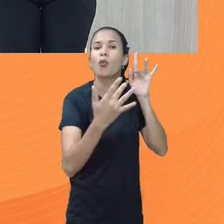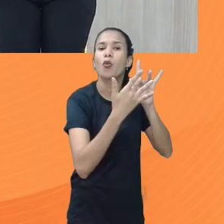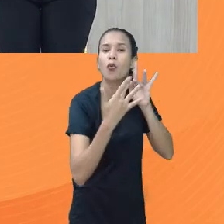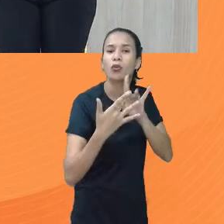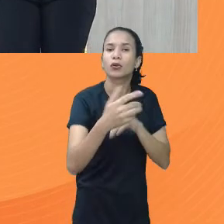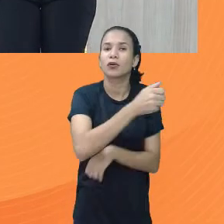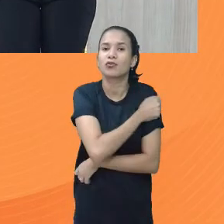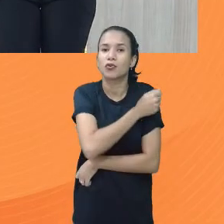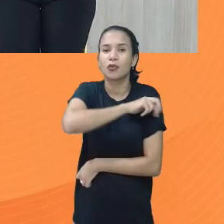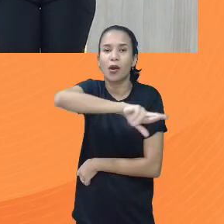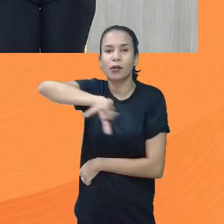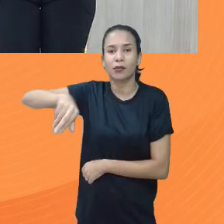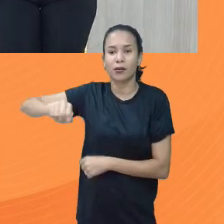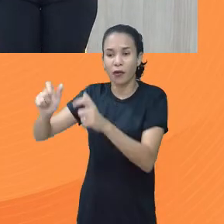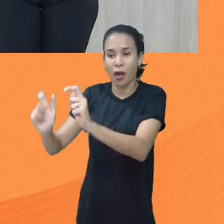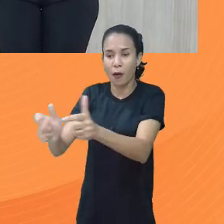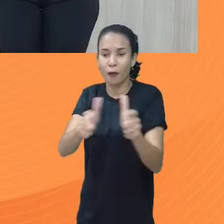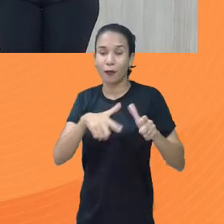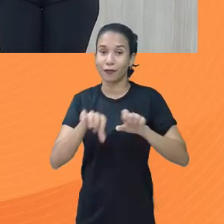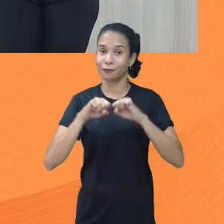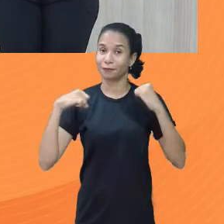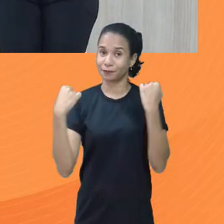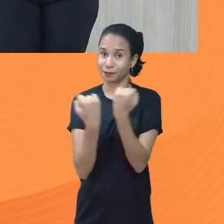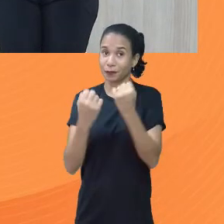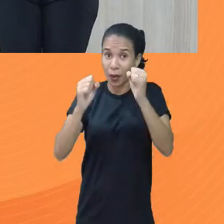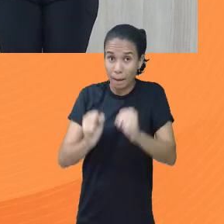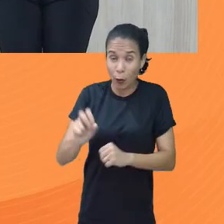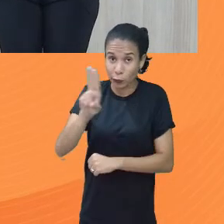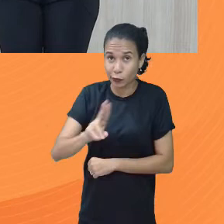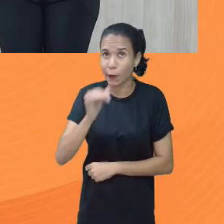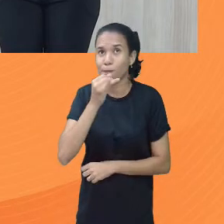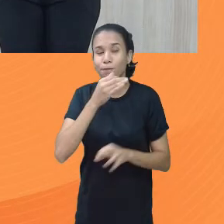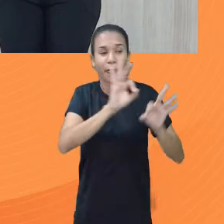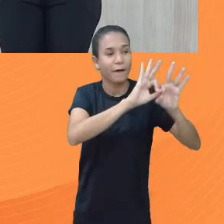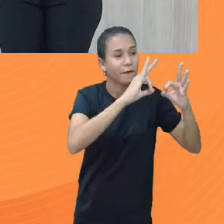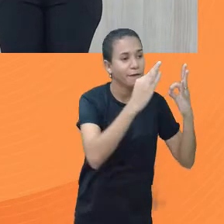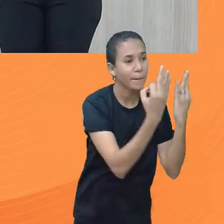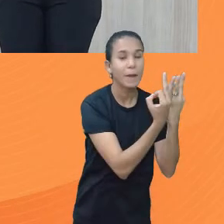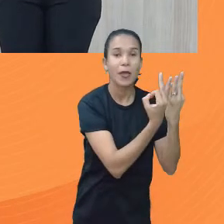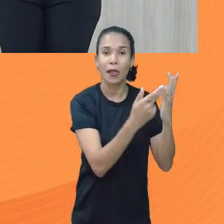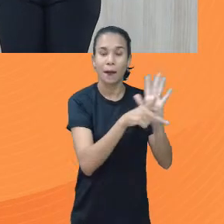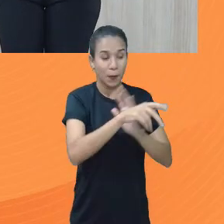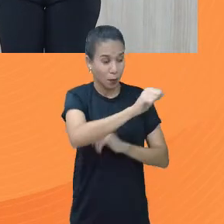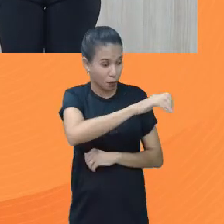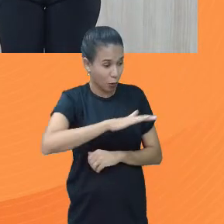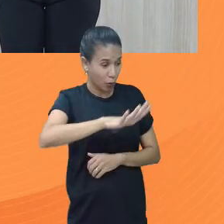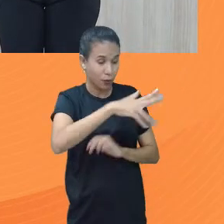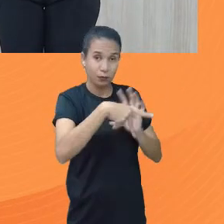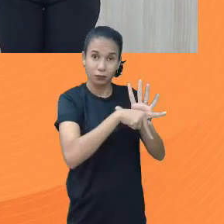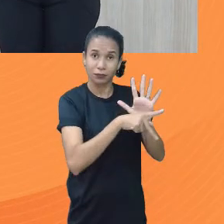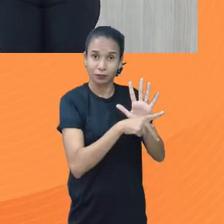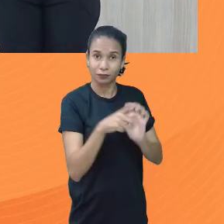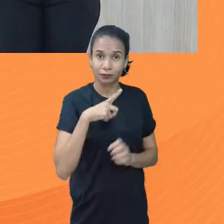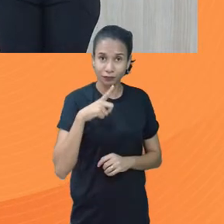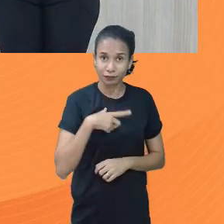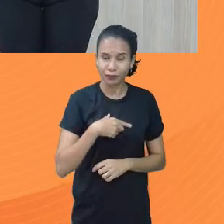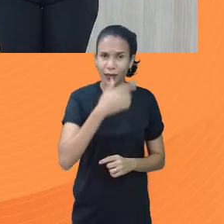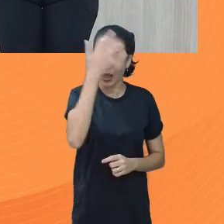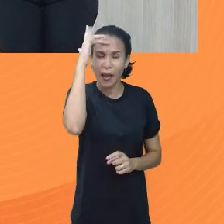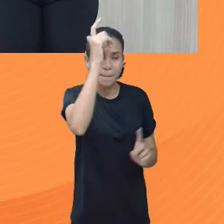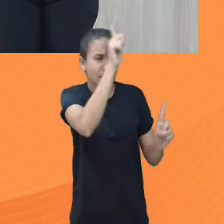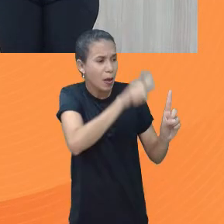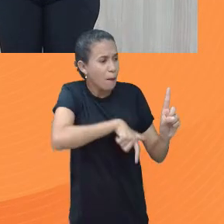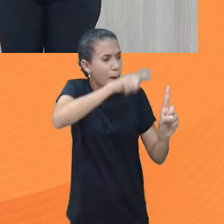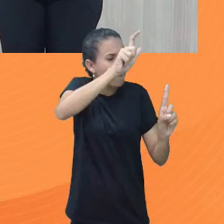em diferentes ambientes sociais. E aí a gente pode utilizar a família, né, os aspectos que compõem a família, os personagens